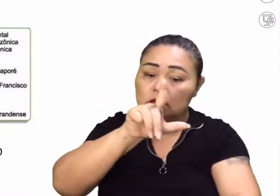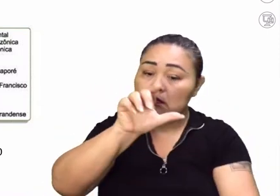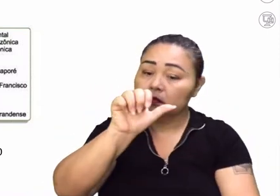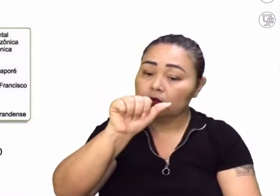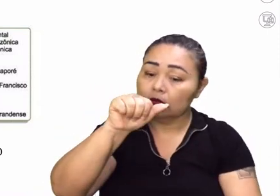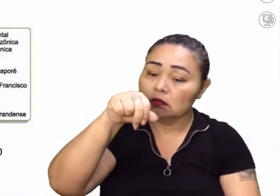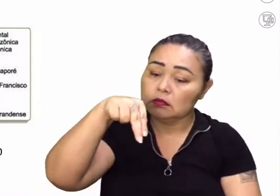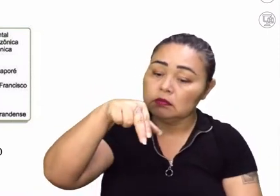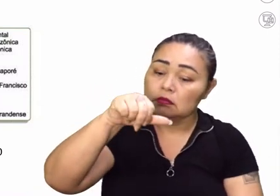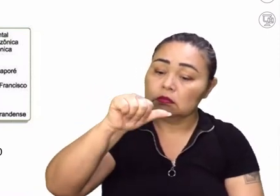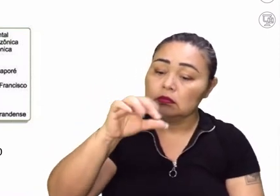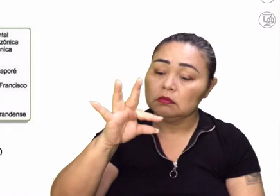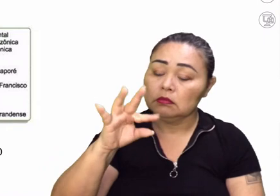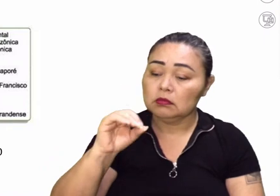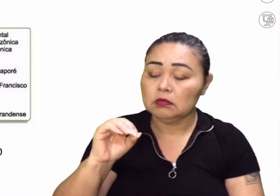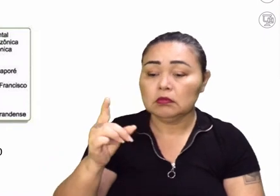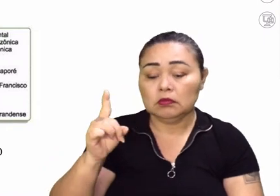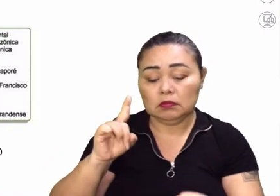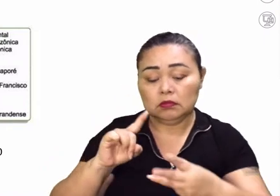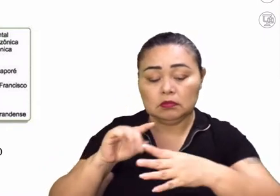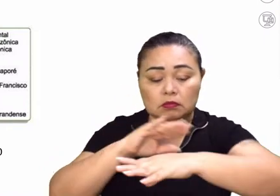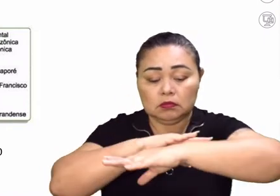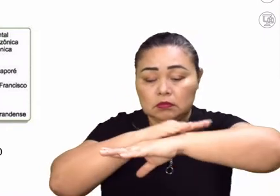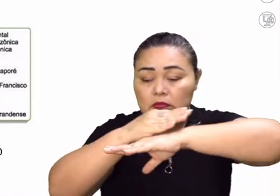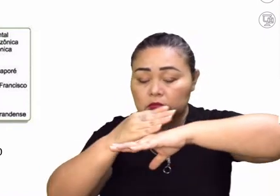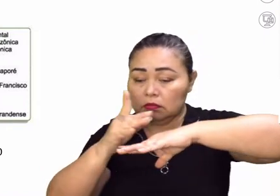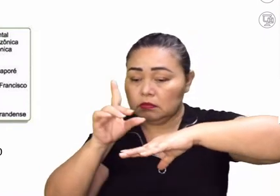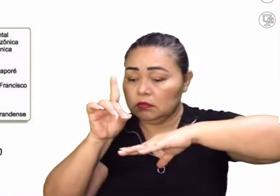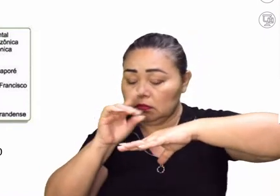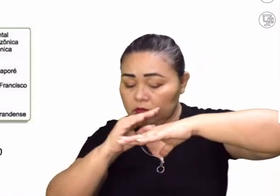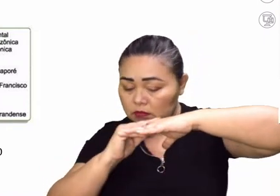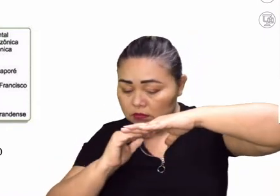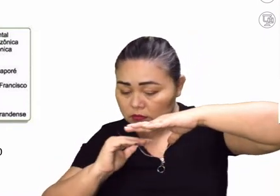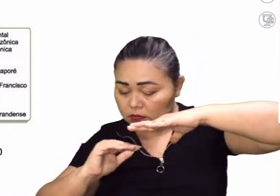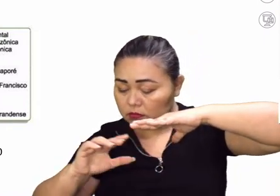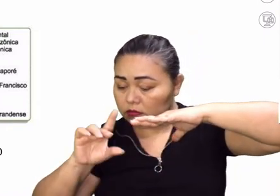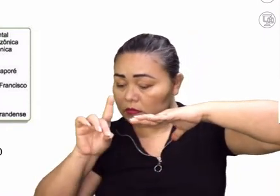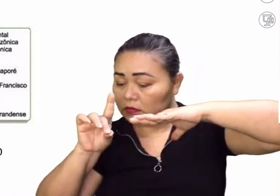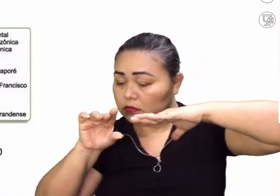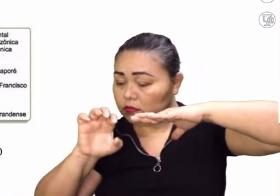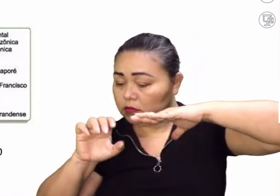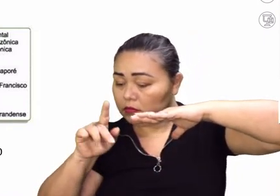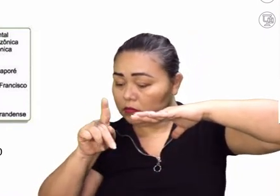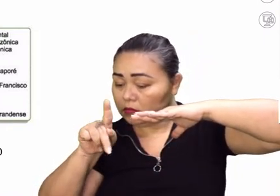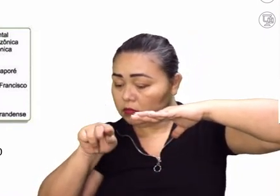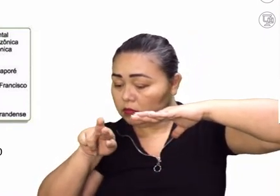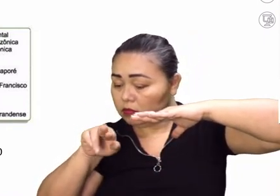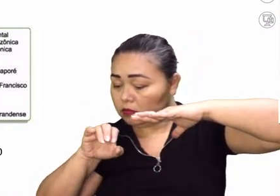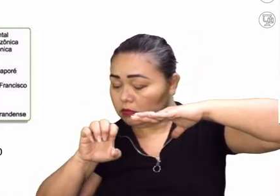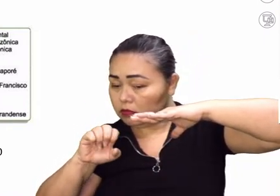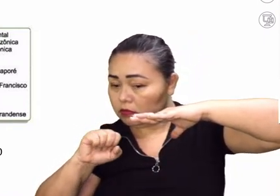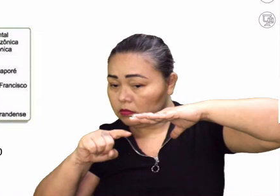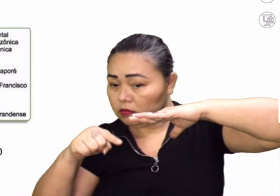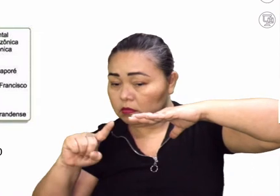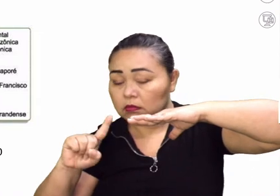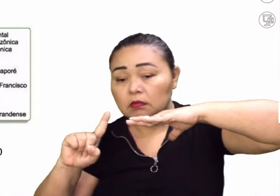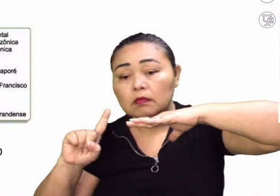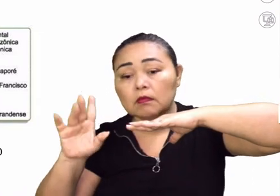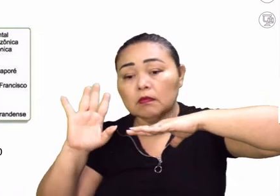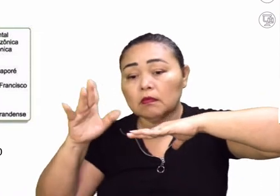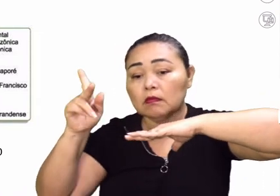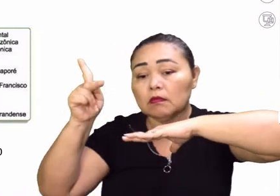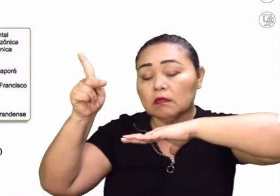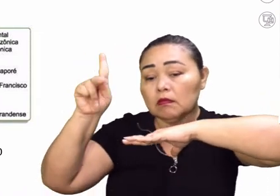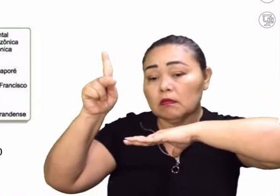e depressões as áreas de planícies ele classificou aí vamos lá uma duas três